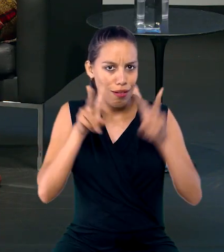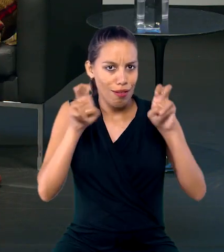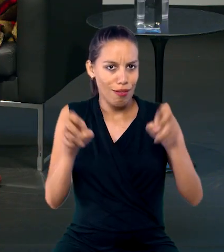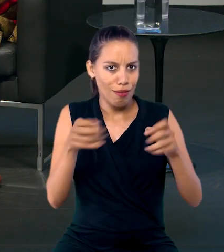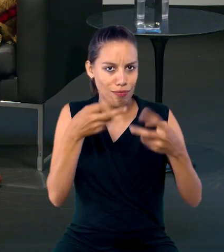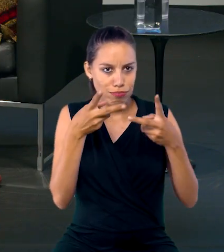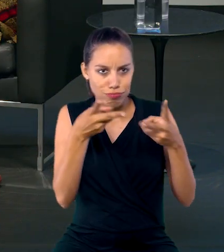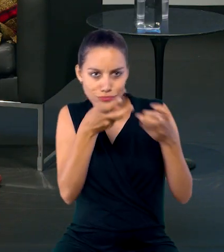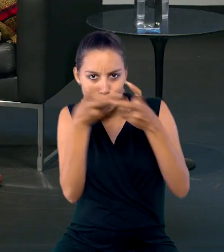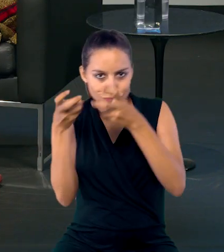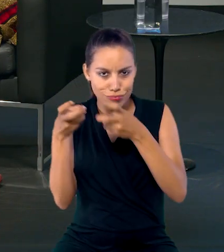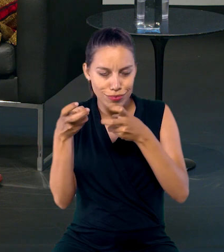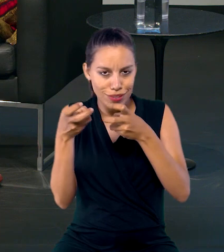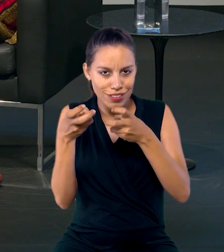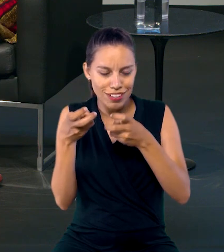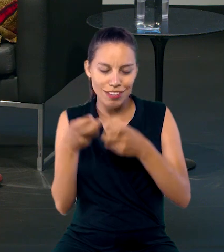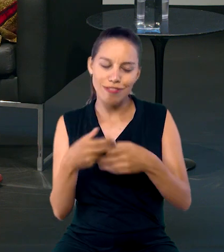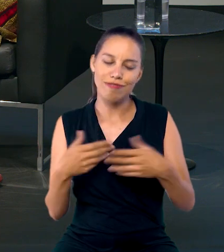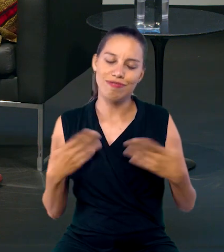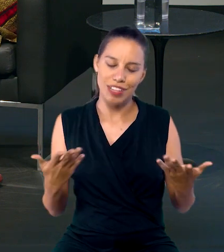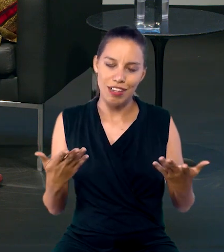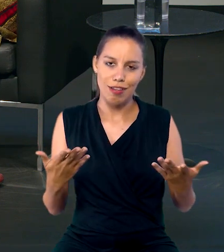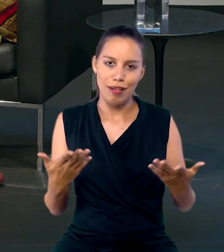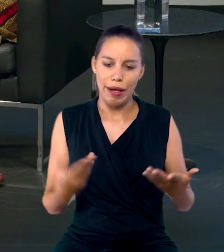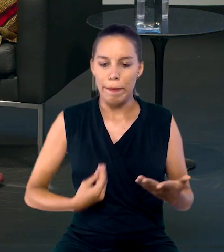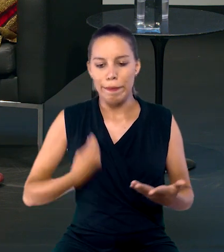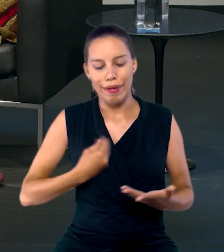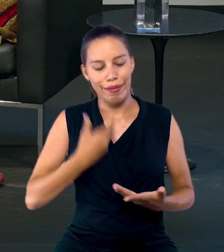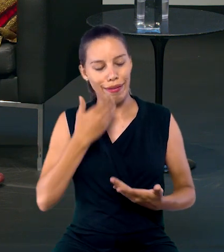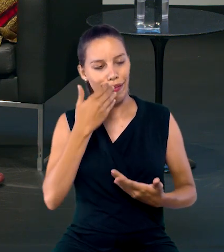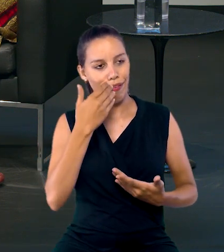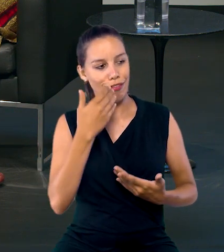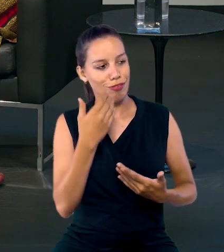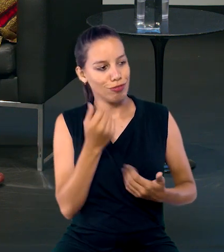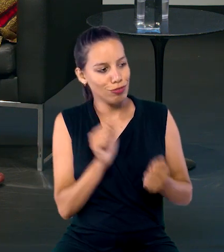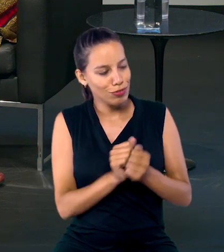bastante. Dizer para a Eliane que é uma honra